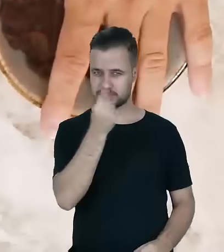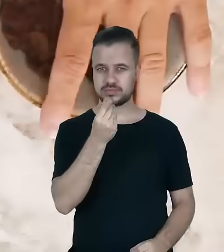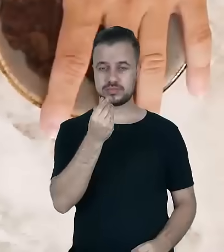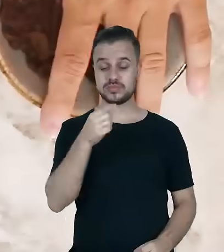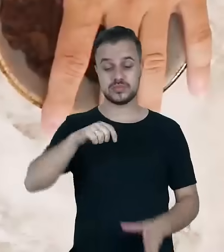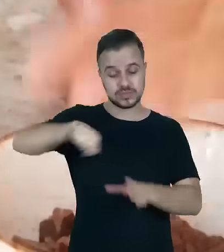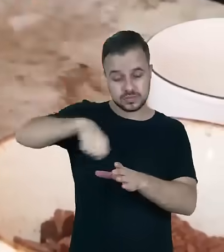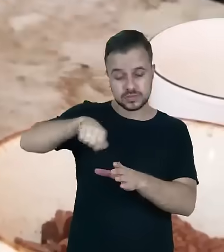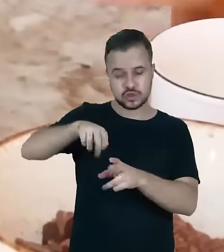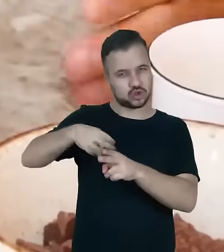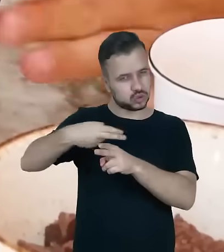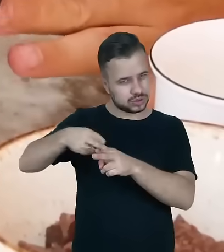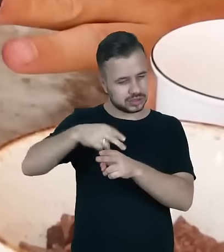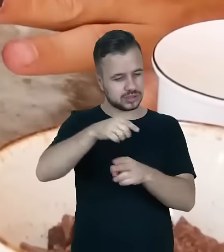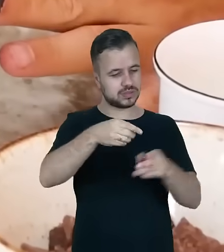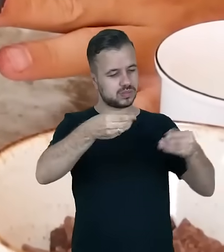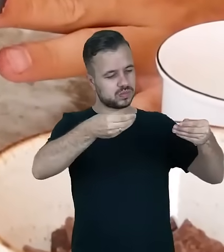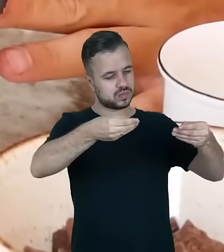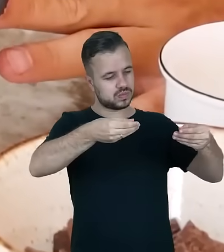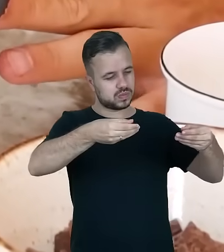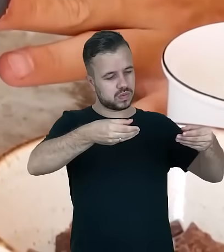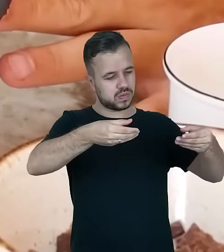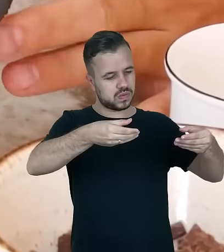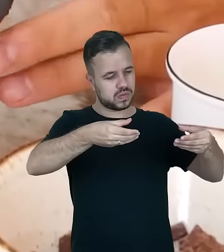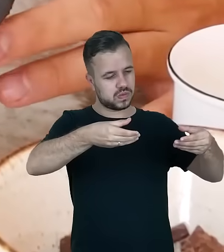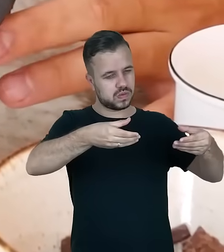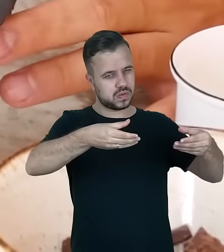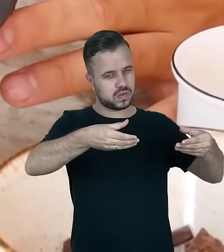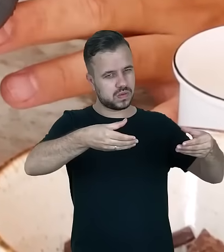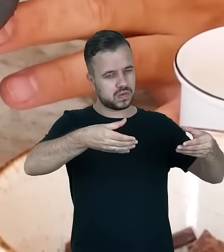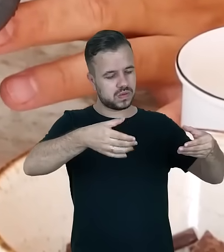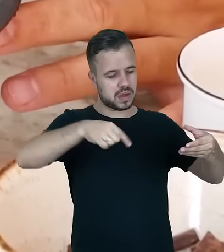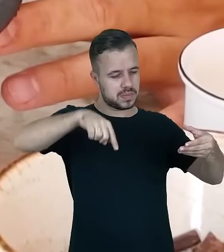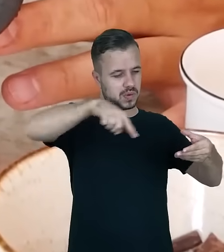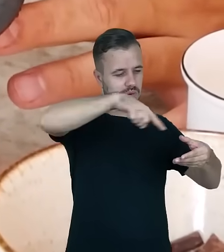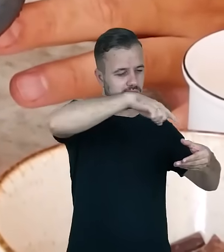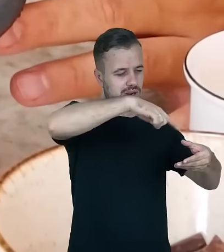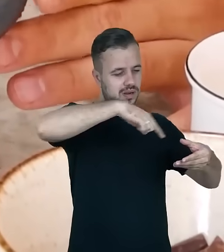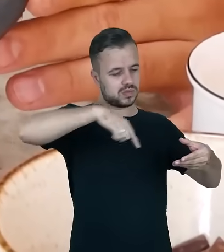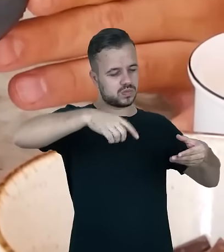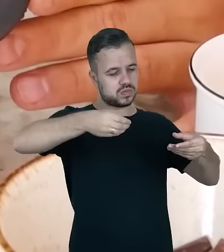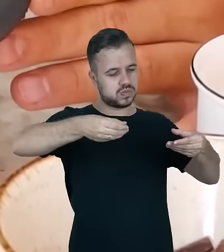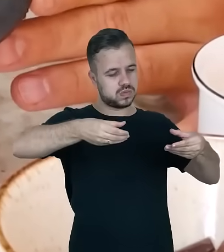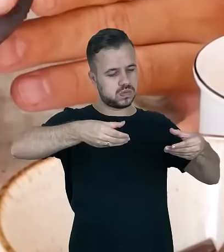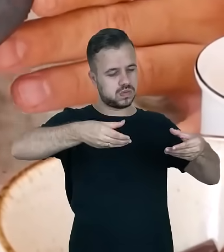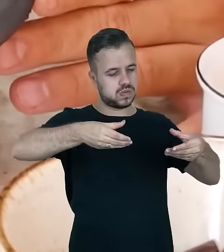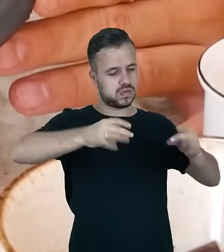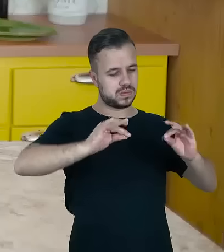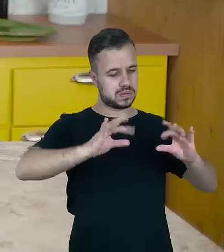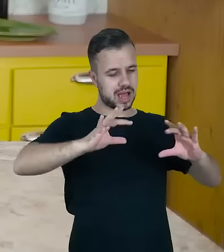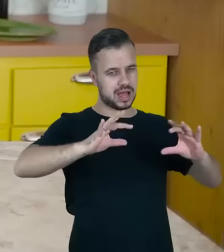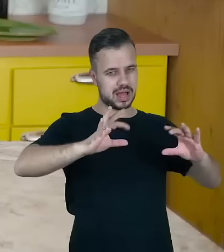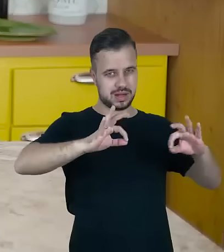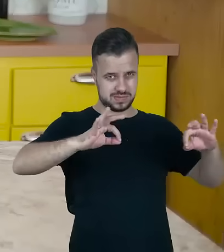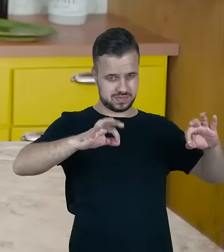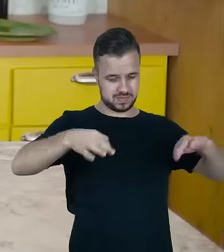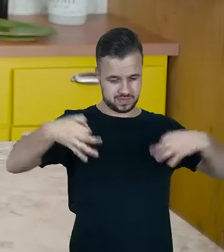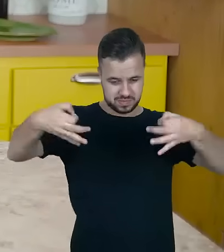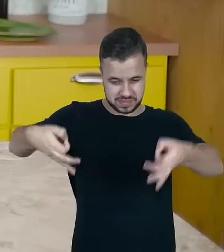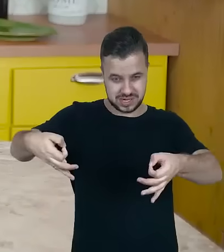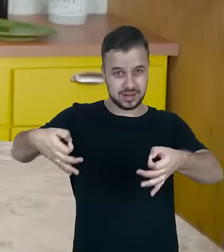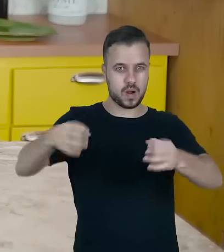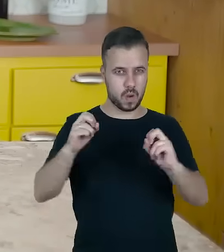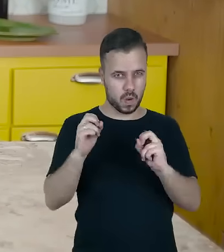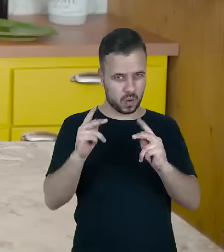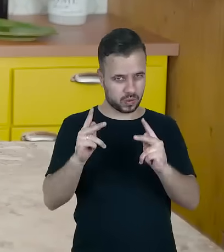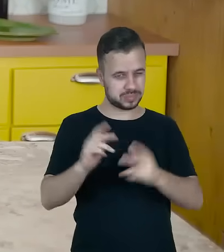tempo que a gente faz a ganache é o tempo que vai dando uma leve derretida aqui, ó, na bordinha, bem na lateral da forma, para ajudar na hora